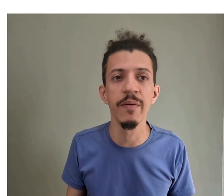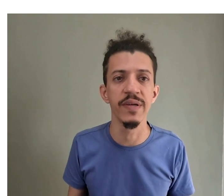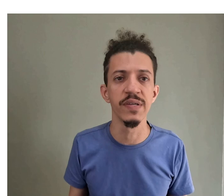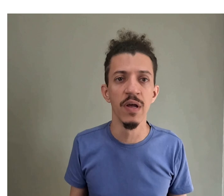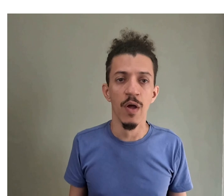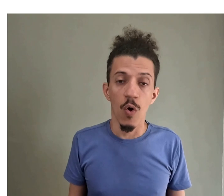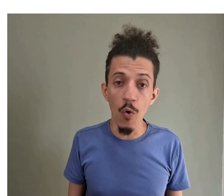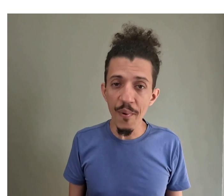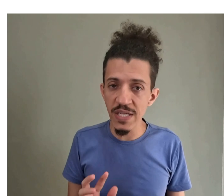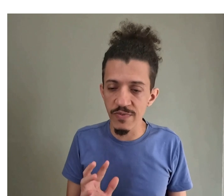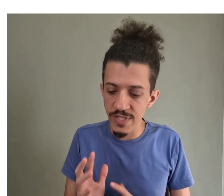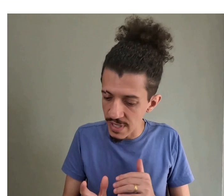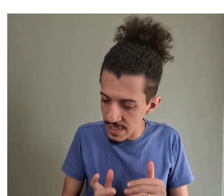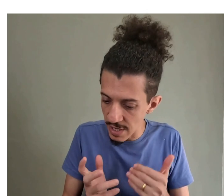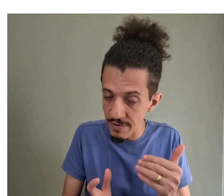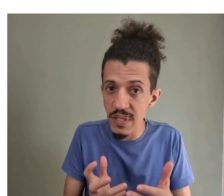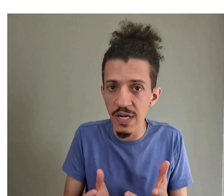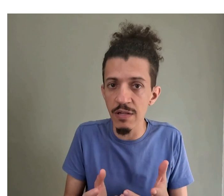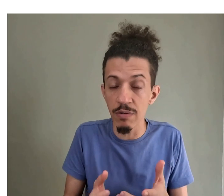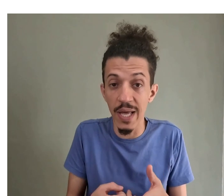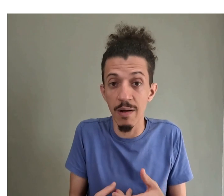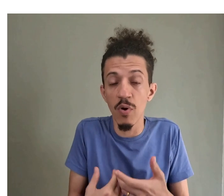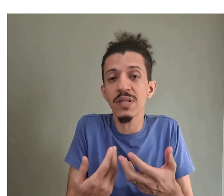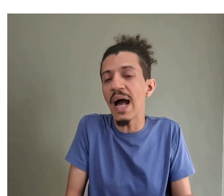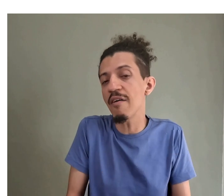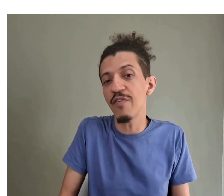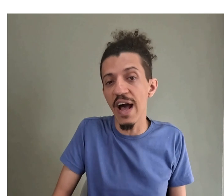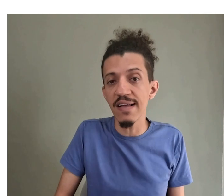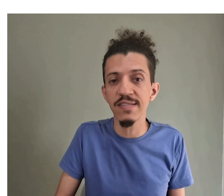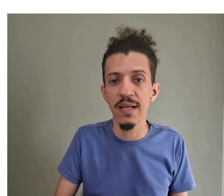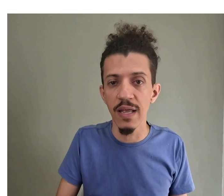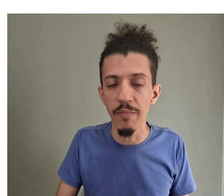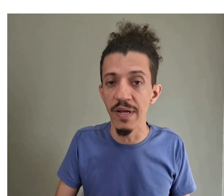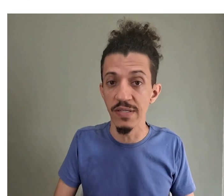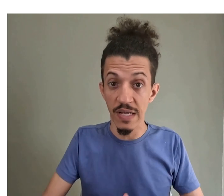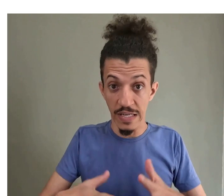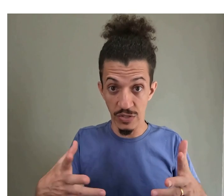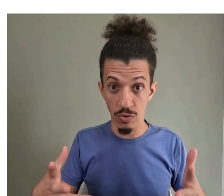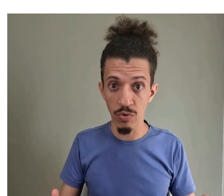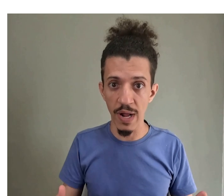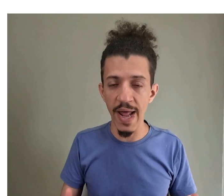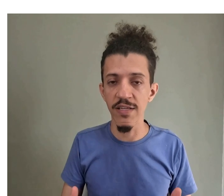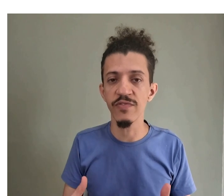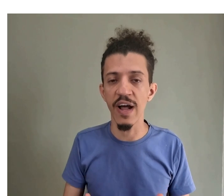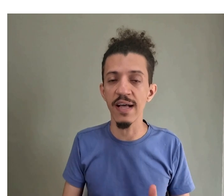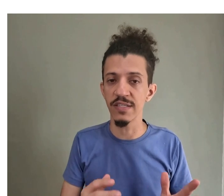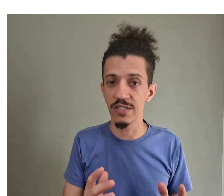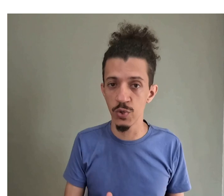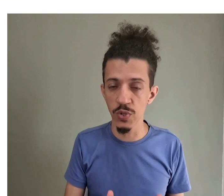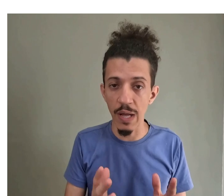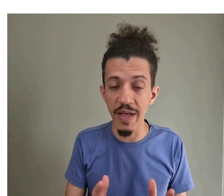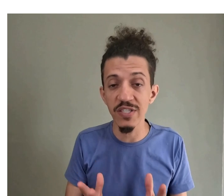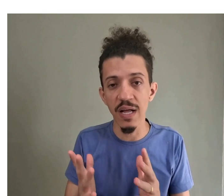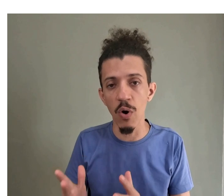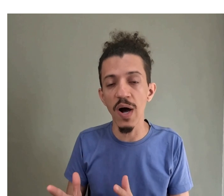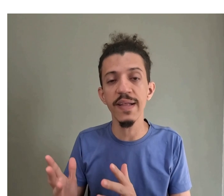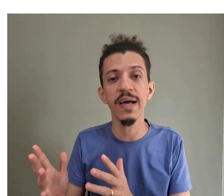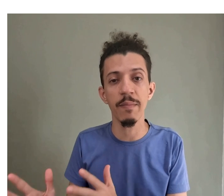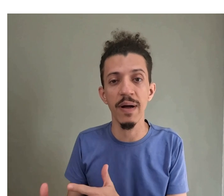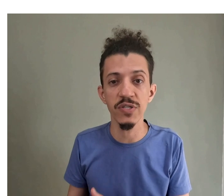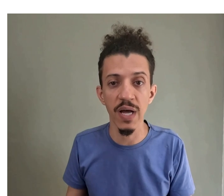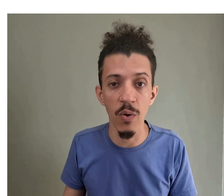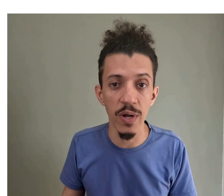em Libras, ou mesmo você já esteja avançando e queira montar frases em Libras, estruturar as frases justamente na